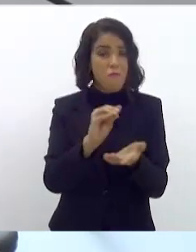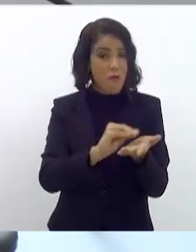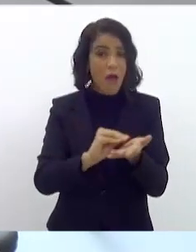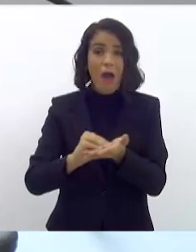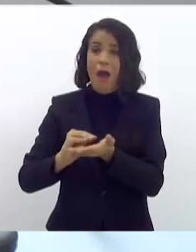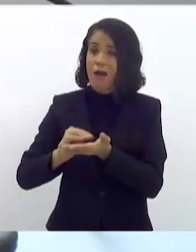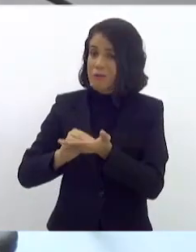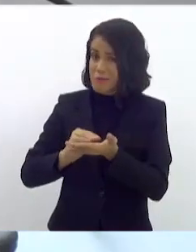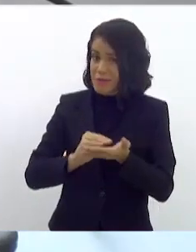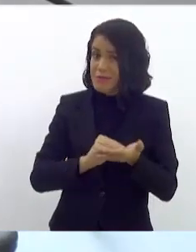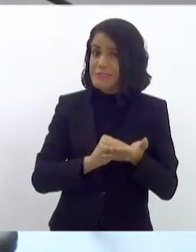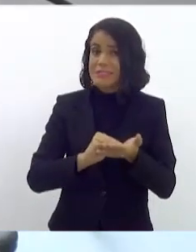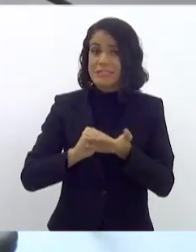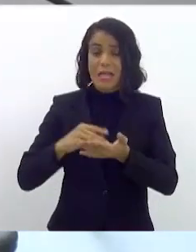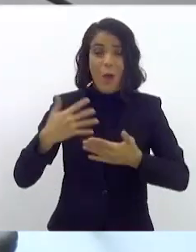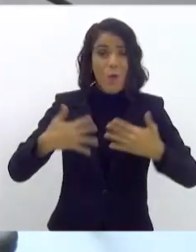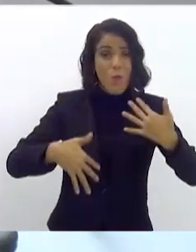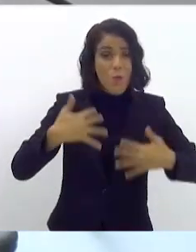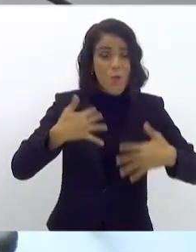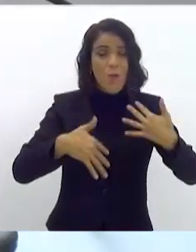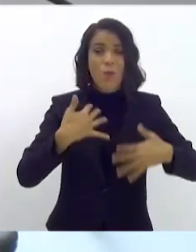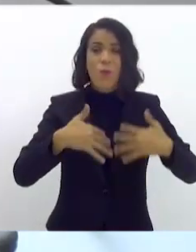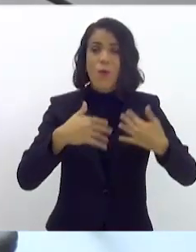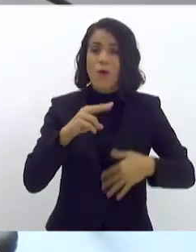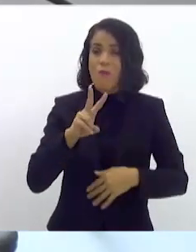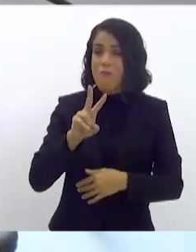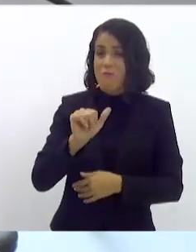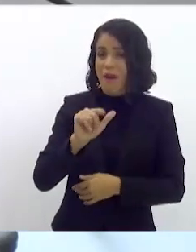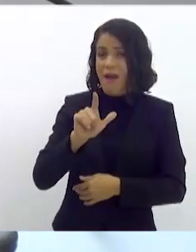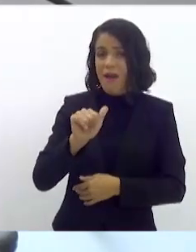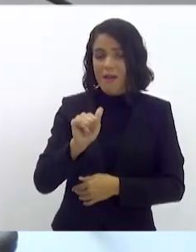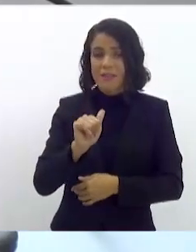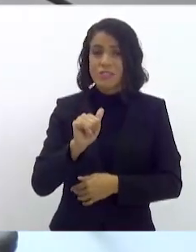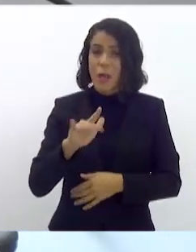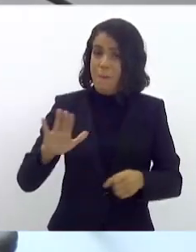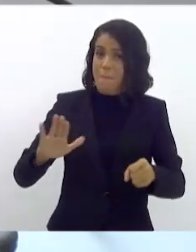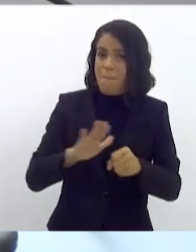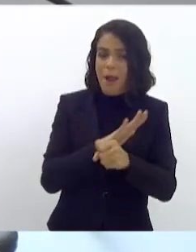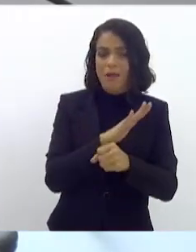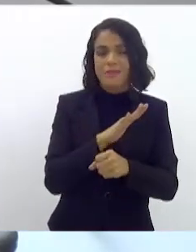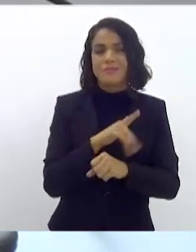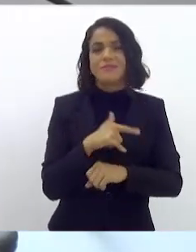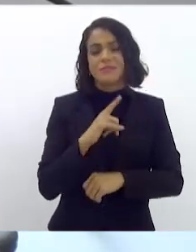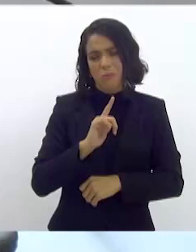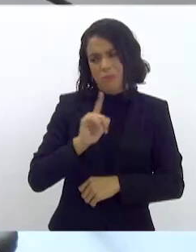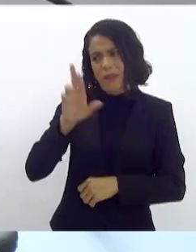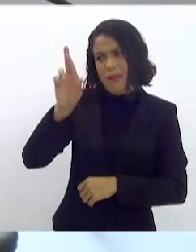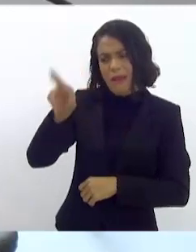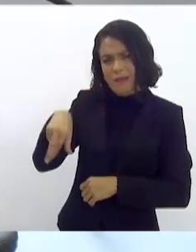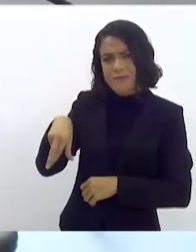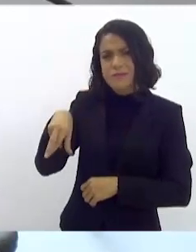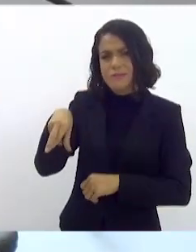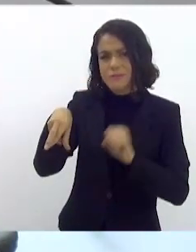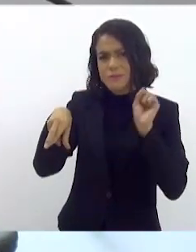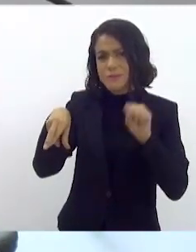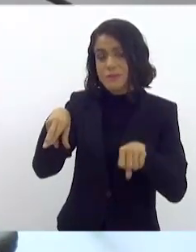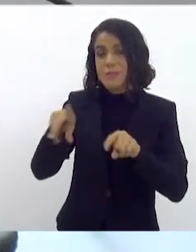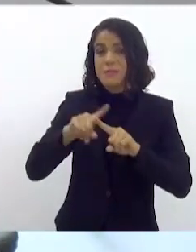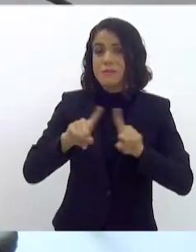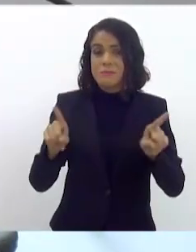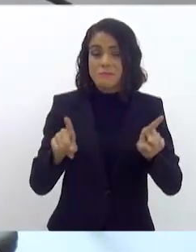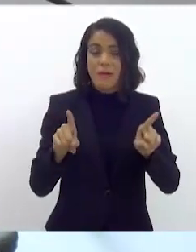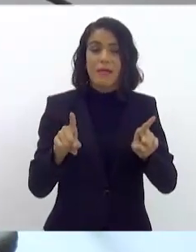está começando a ficar bastante tumultuado. Mas Vossa Excelência tem razão.